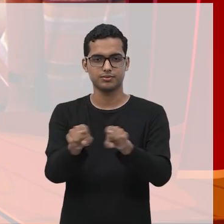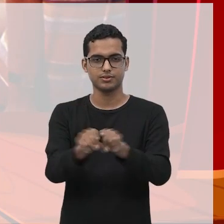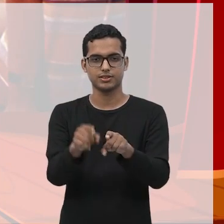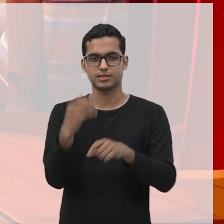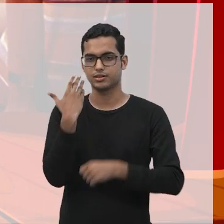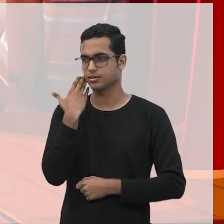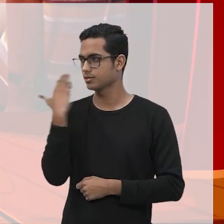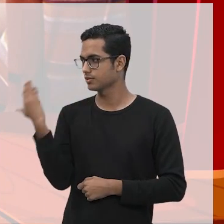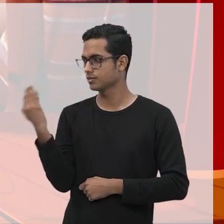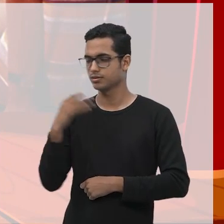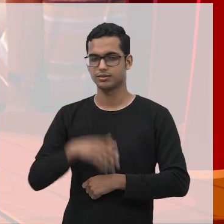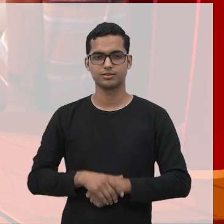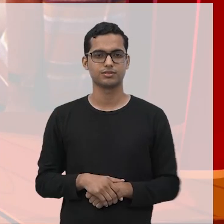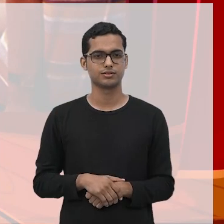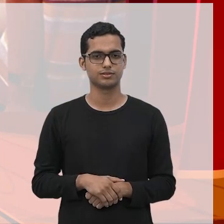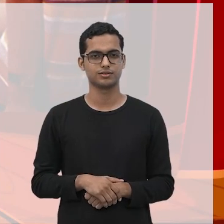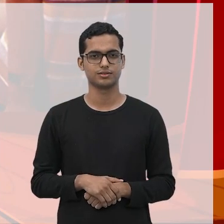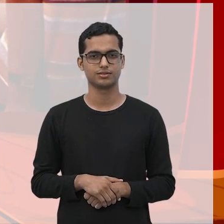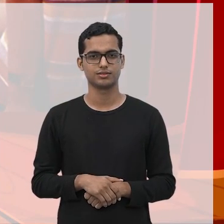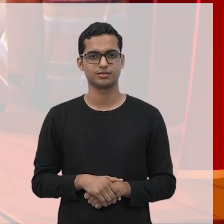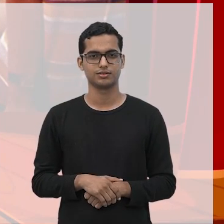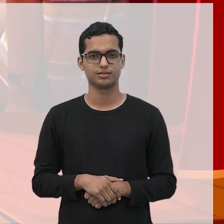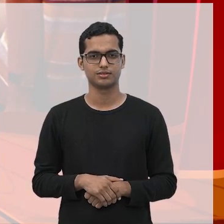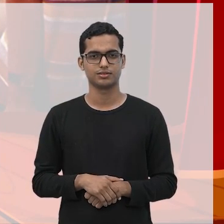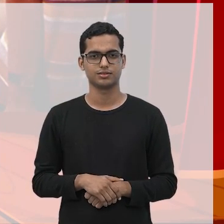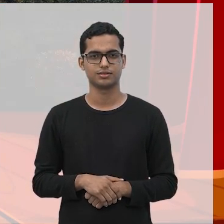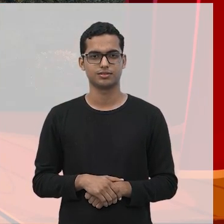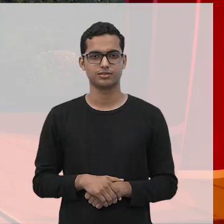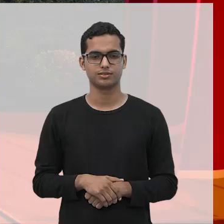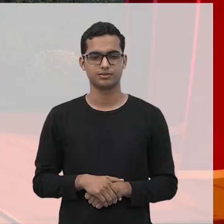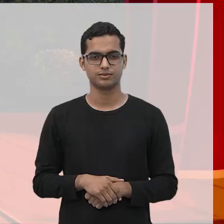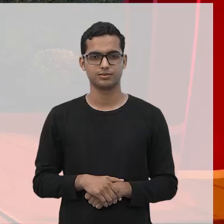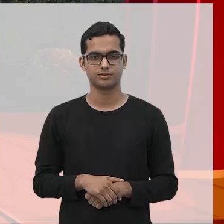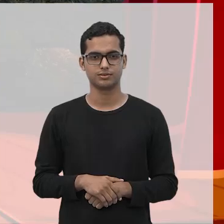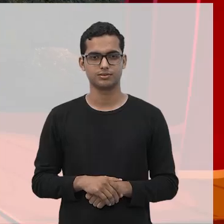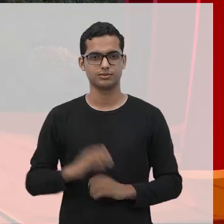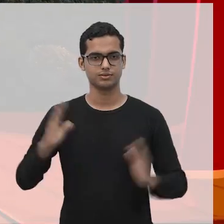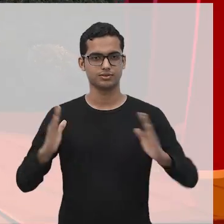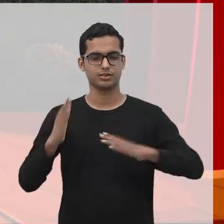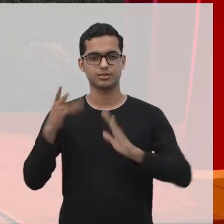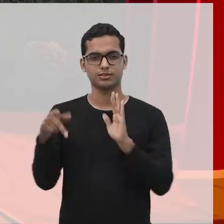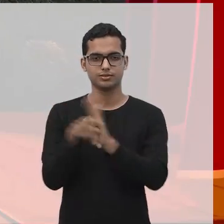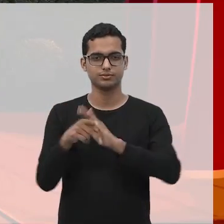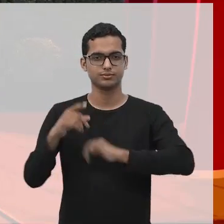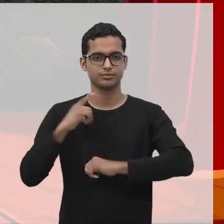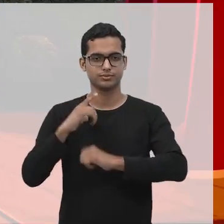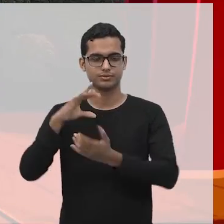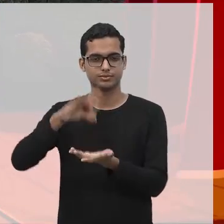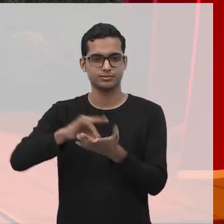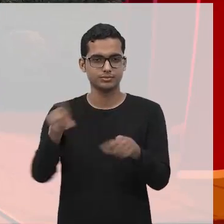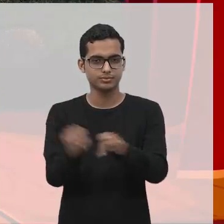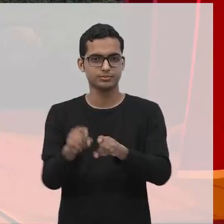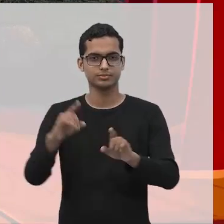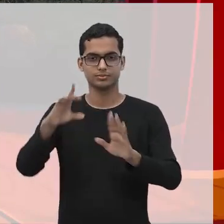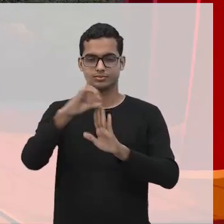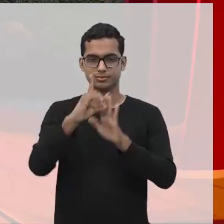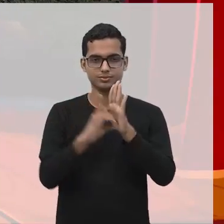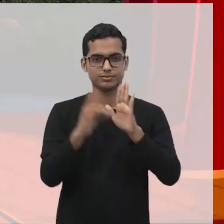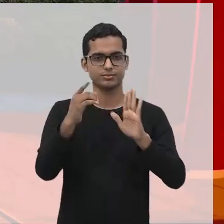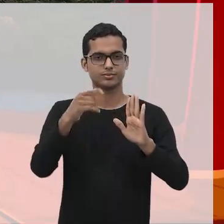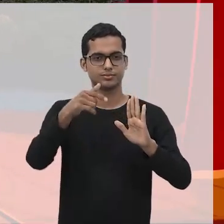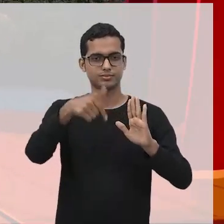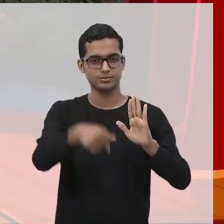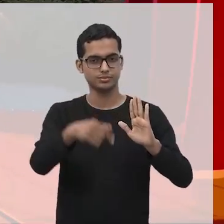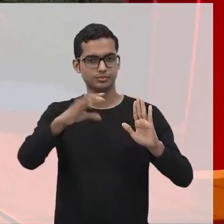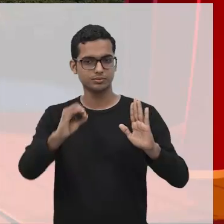nós temos outras pessoas vestidas ali lá na década de 70. Aqui, olha só, viajamos